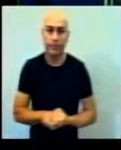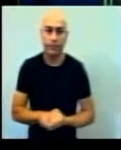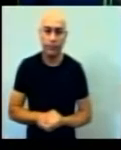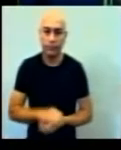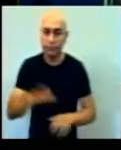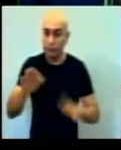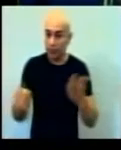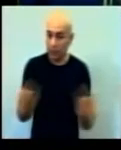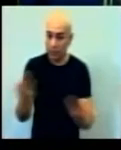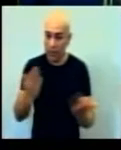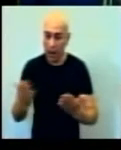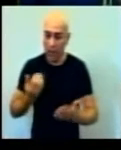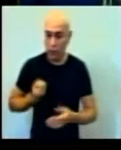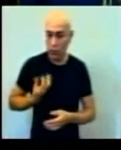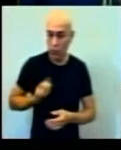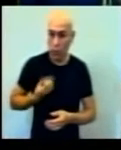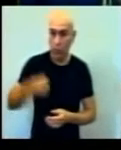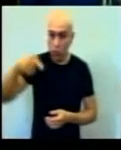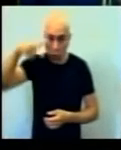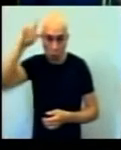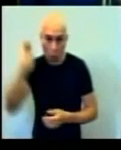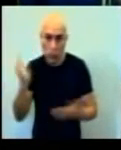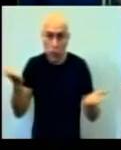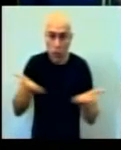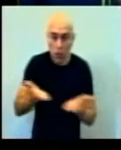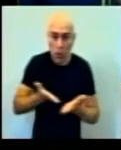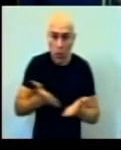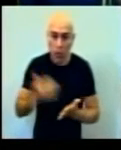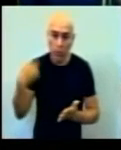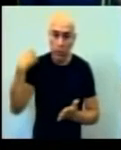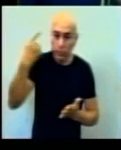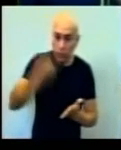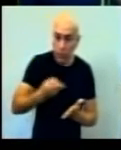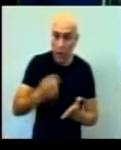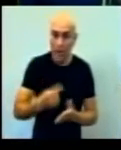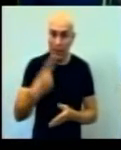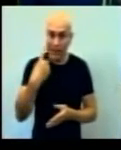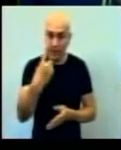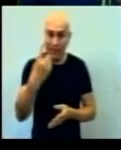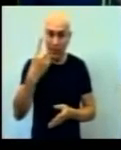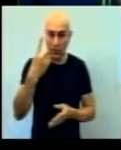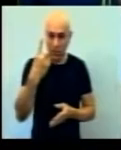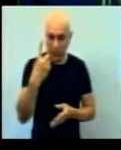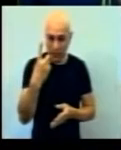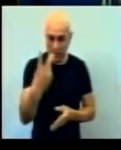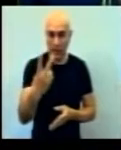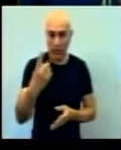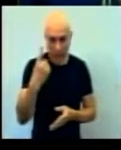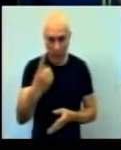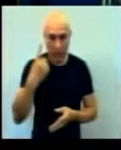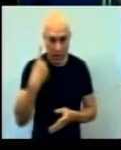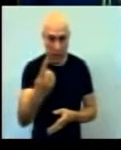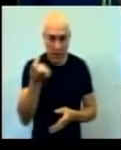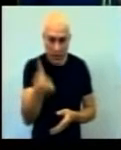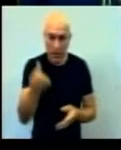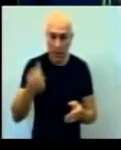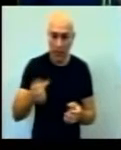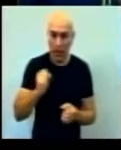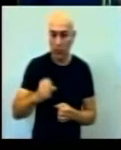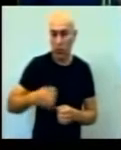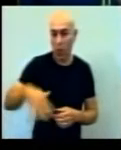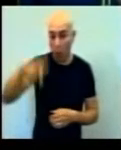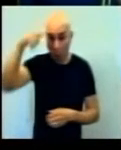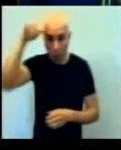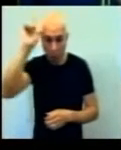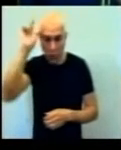em relação aos novos casos, de ontem para hoje, foram mais 216 casos e 8 óbitos. Essa é a atualização dentro